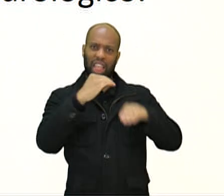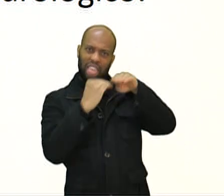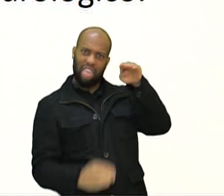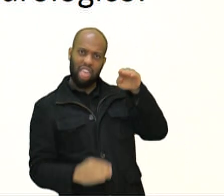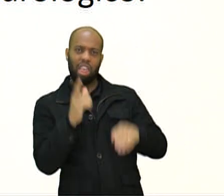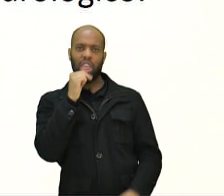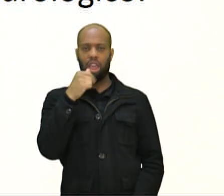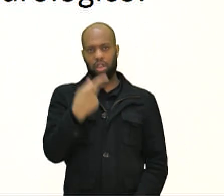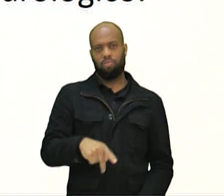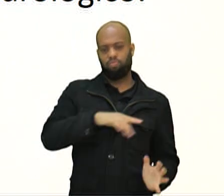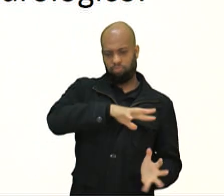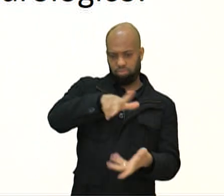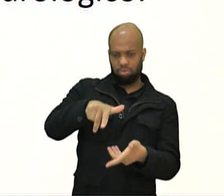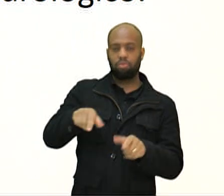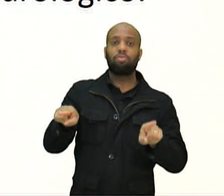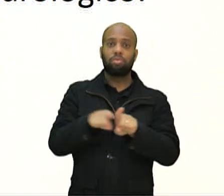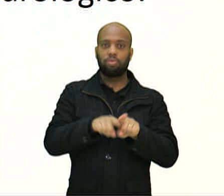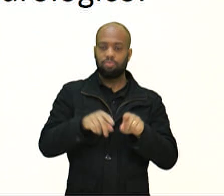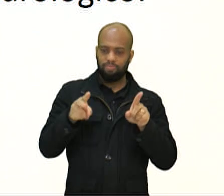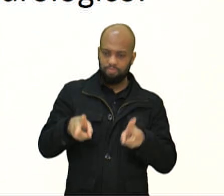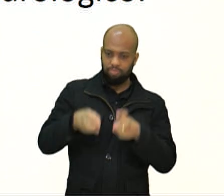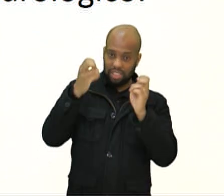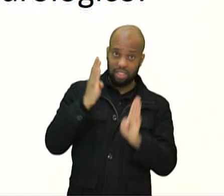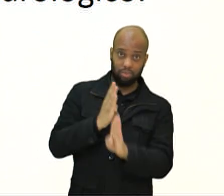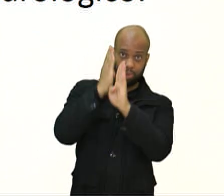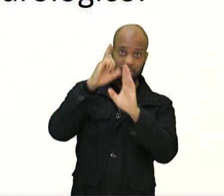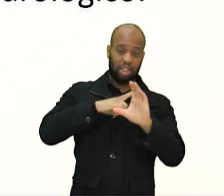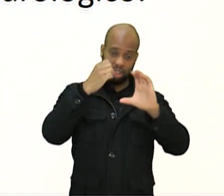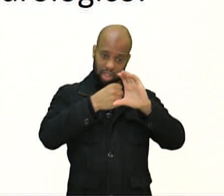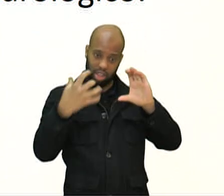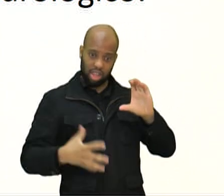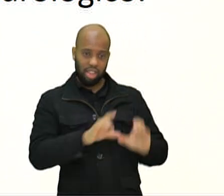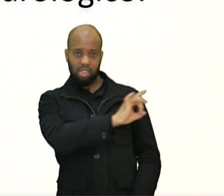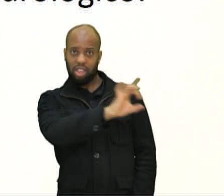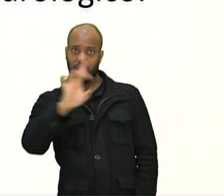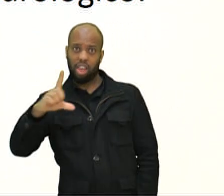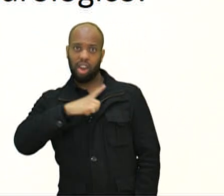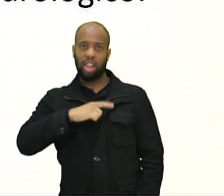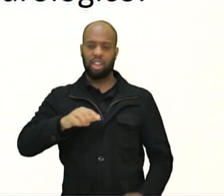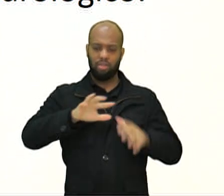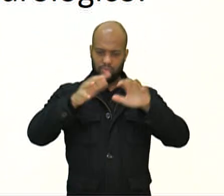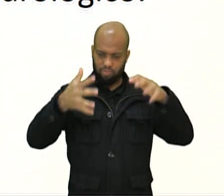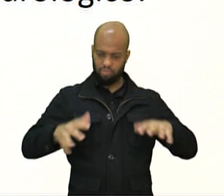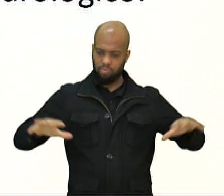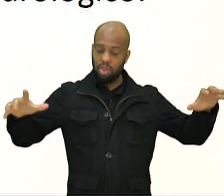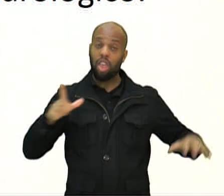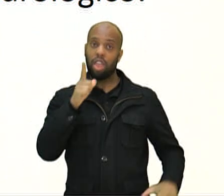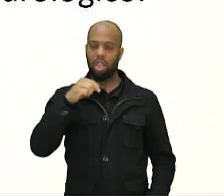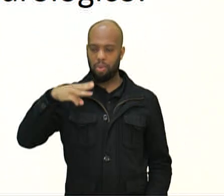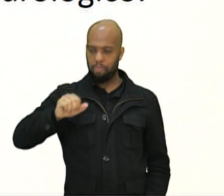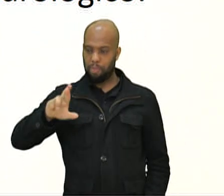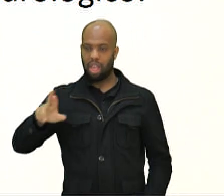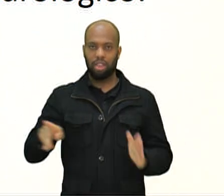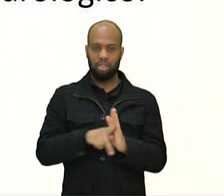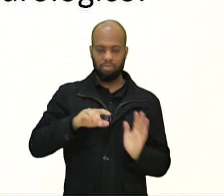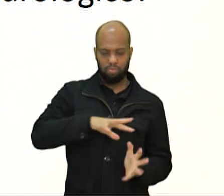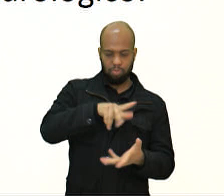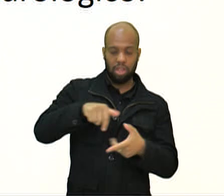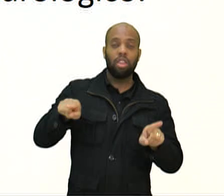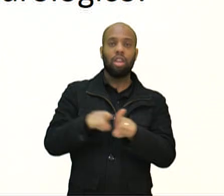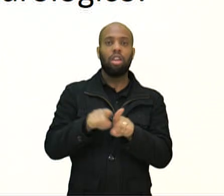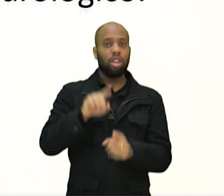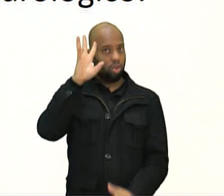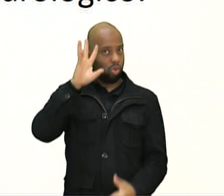no planeta, identificar as principais características de cada um dos oceanos do nosso planeta e também